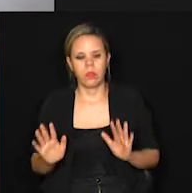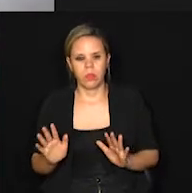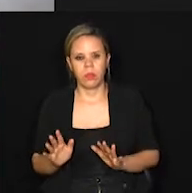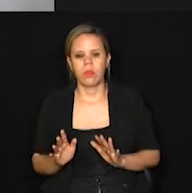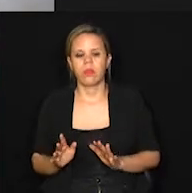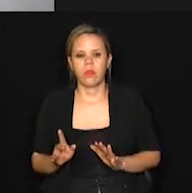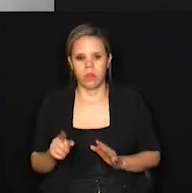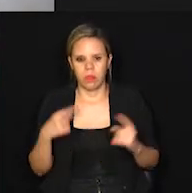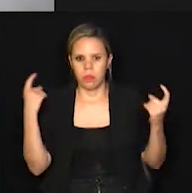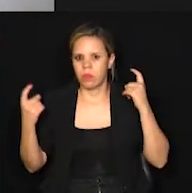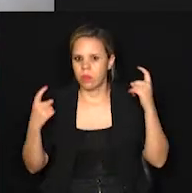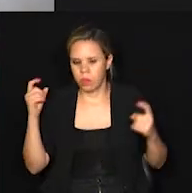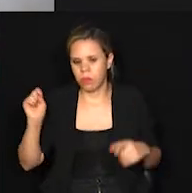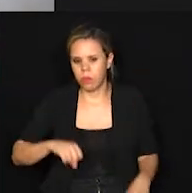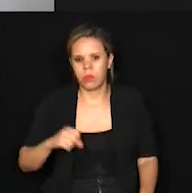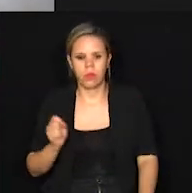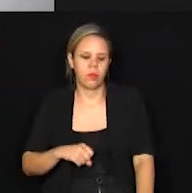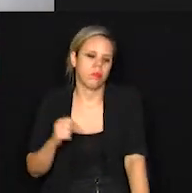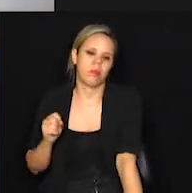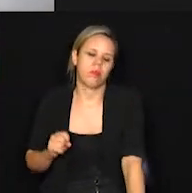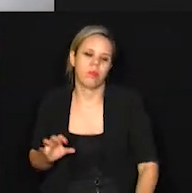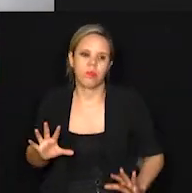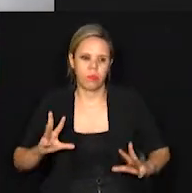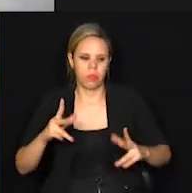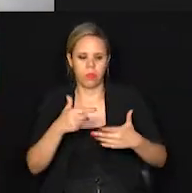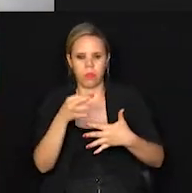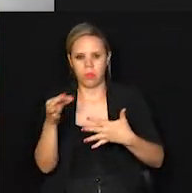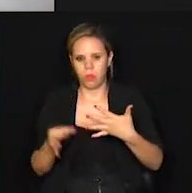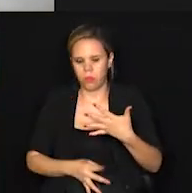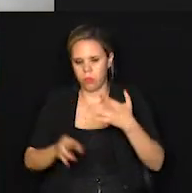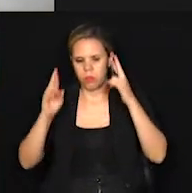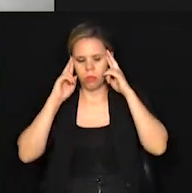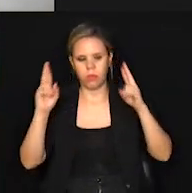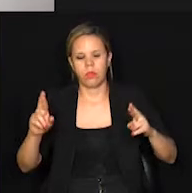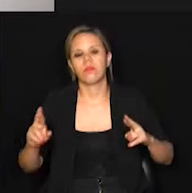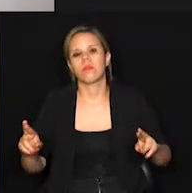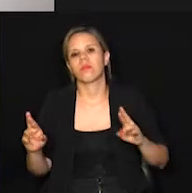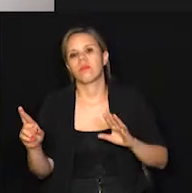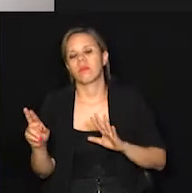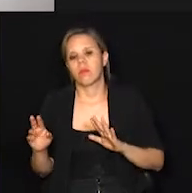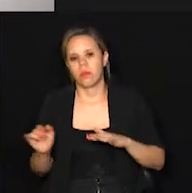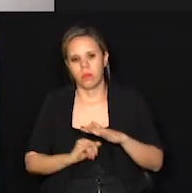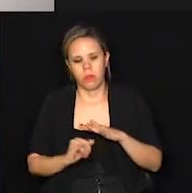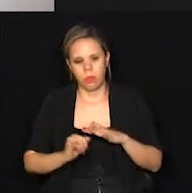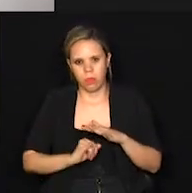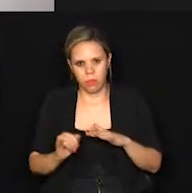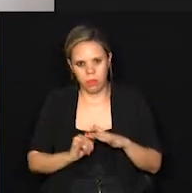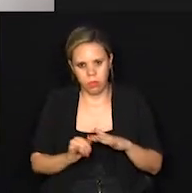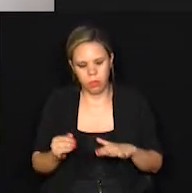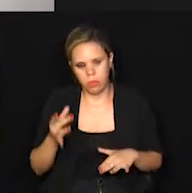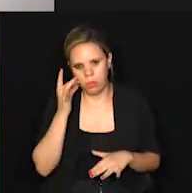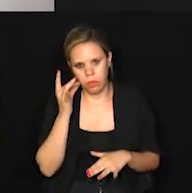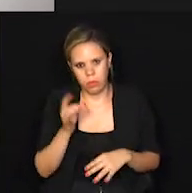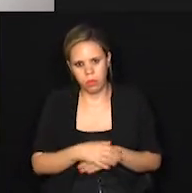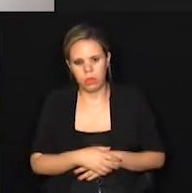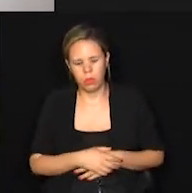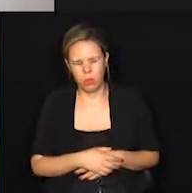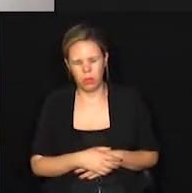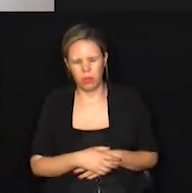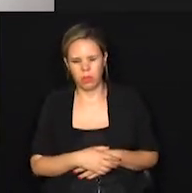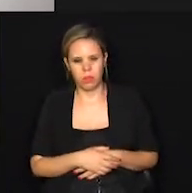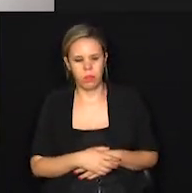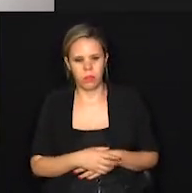que é uma preocupação, sim, com todos os demais, respeitando todas as demais entidades que estão aqui presentes. Então, o que eu